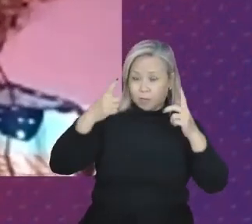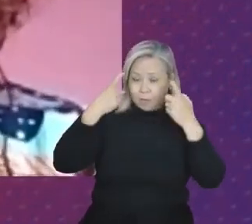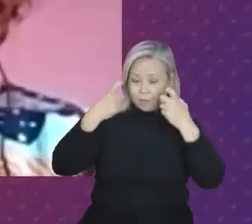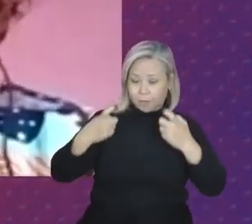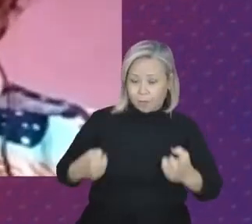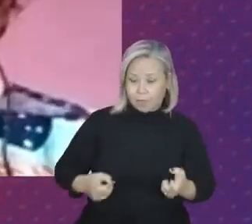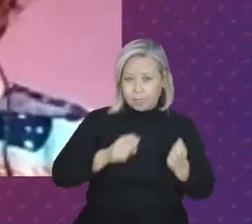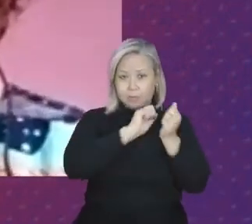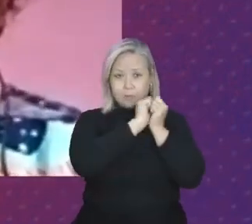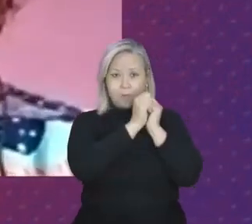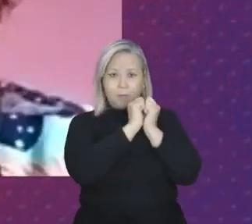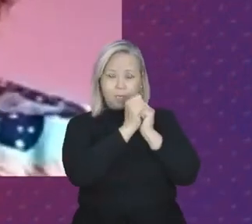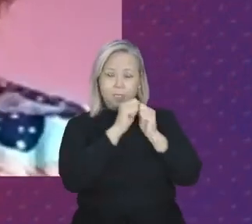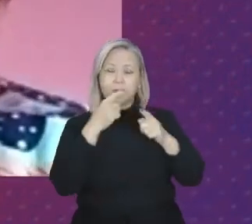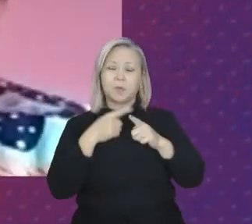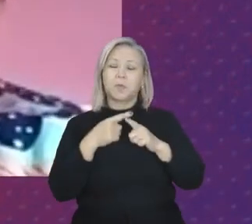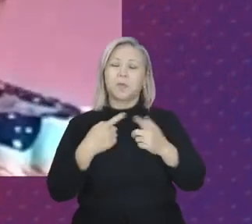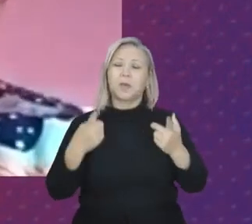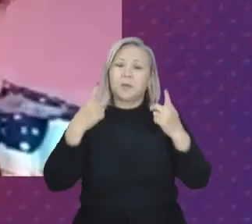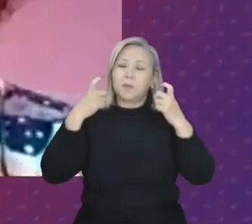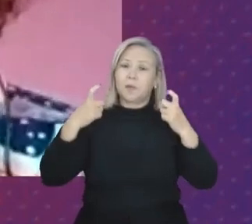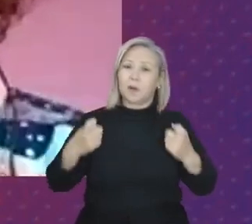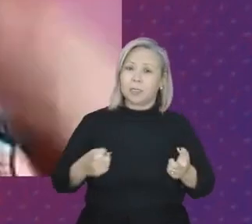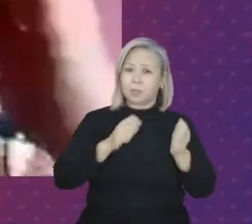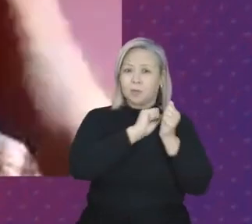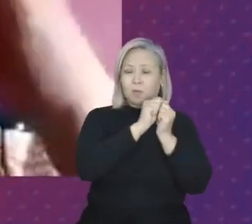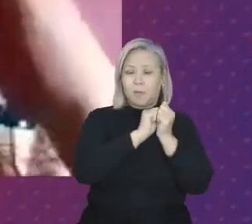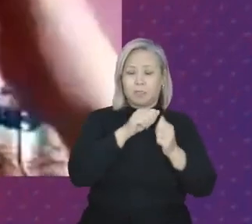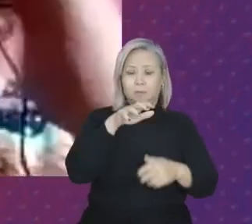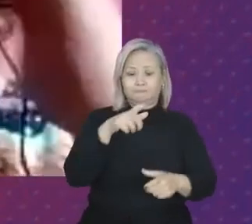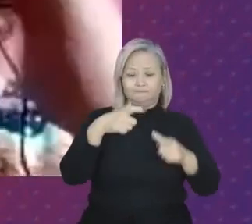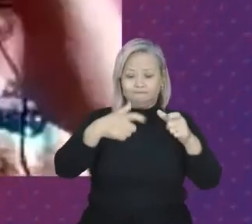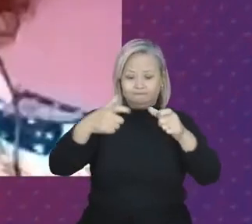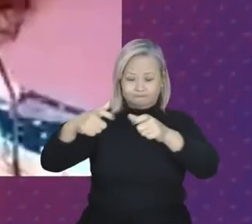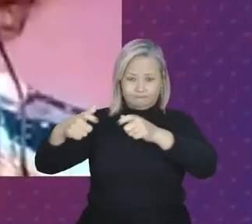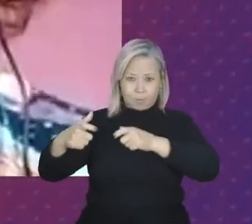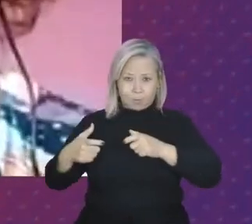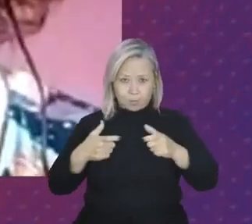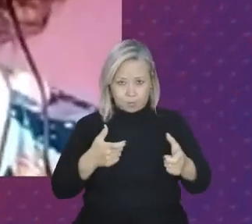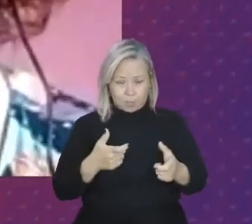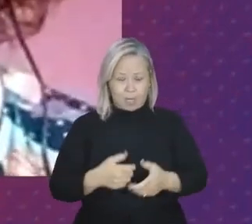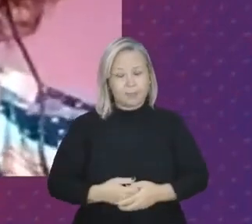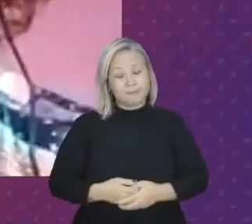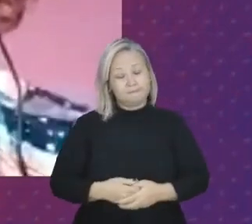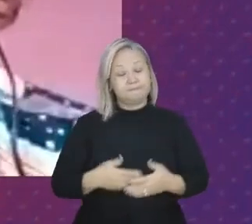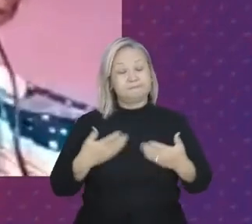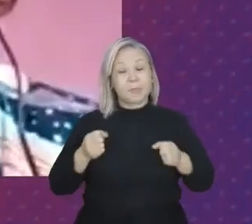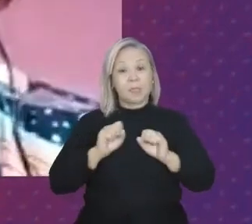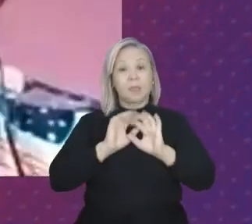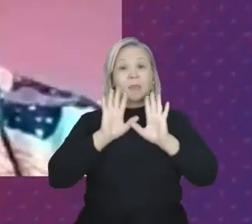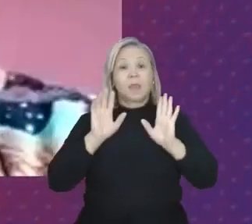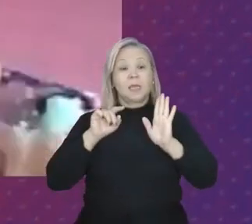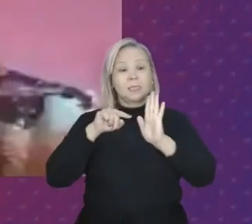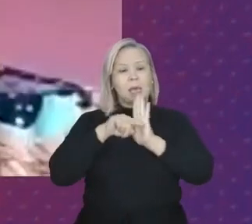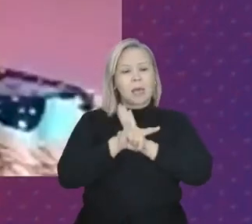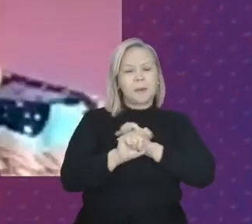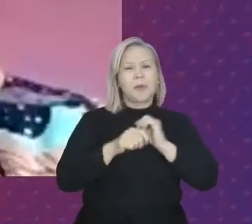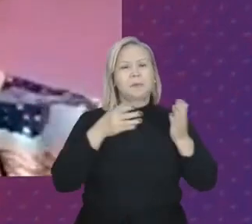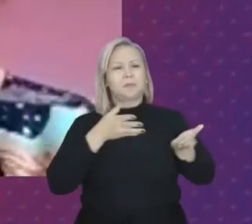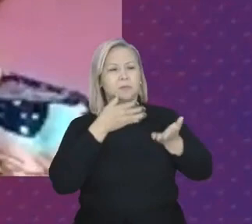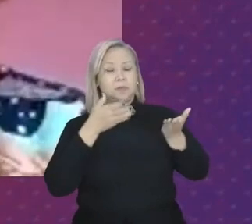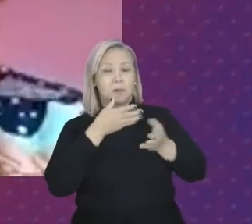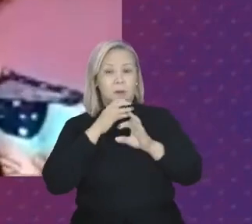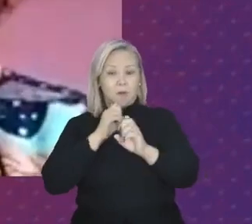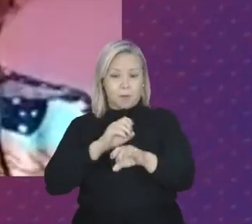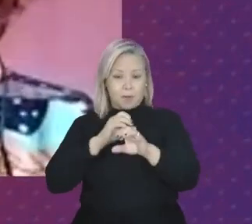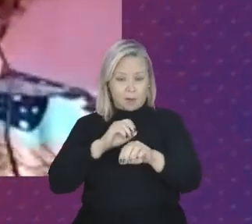nós precisamos falar sobre violência doméstica em todos os lugares? Então, é claro que essa é uma pergunta instigadora para a aula, mas não só